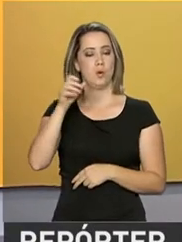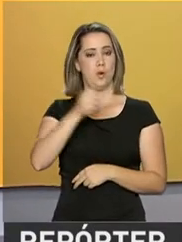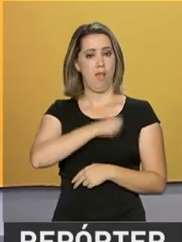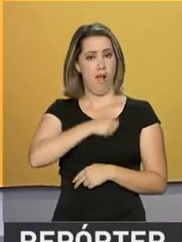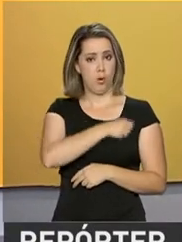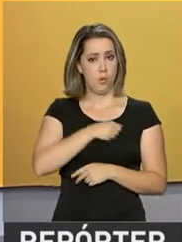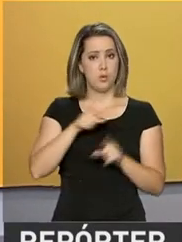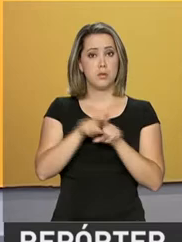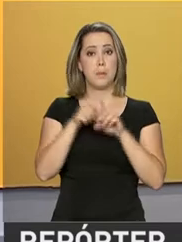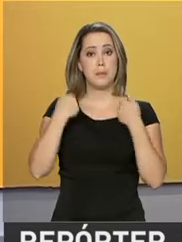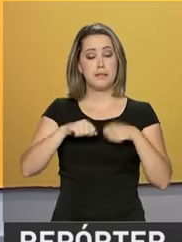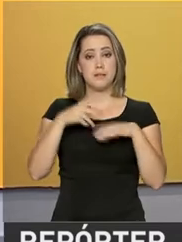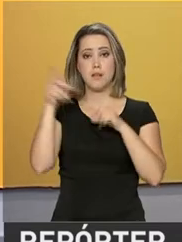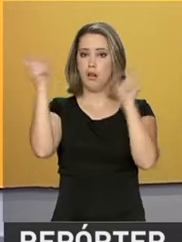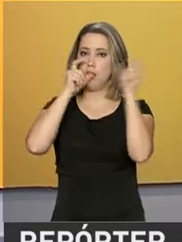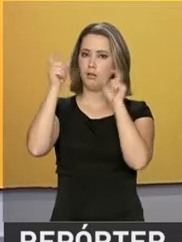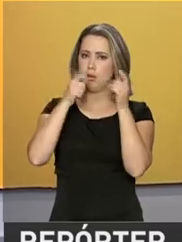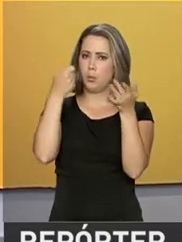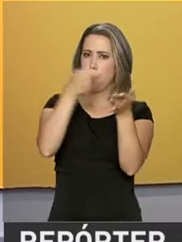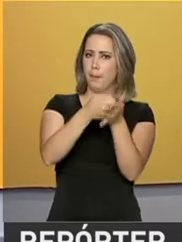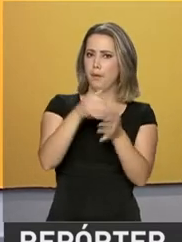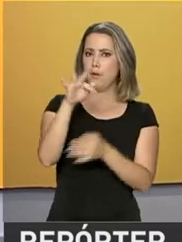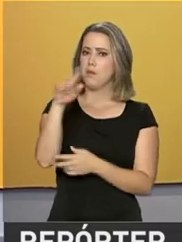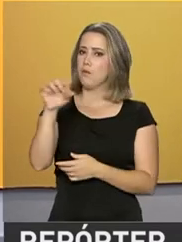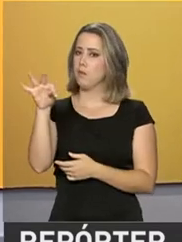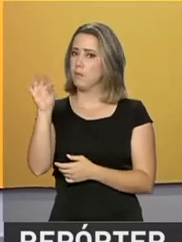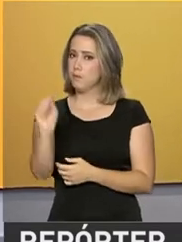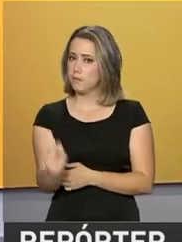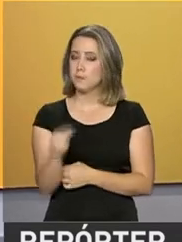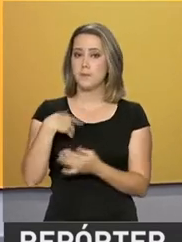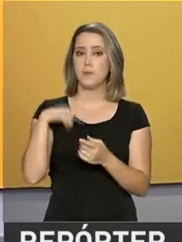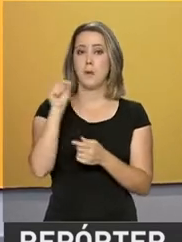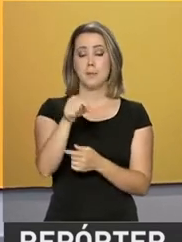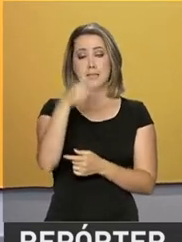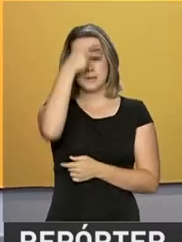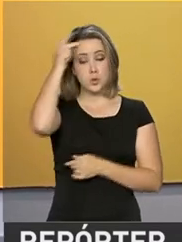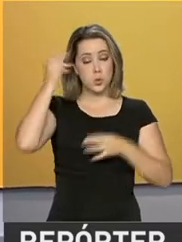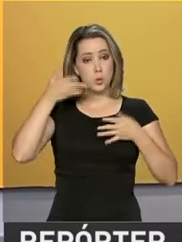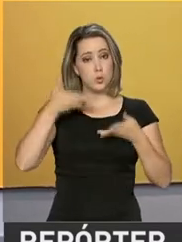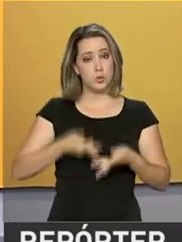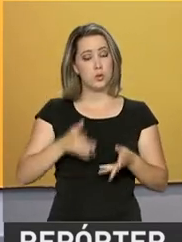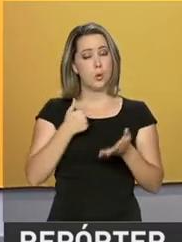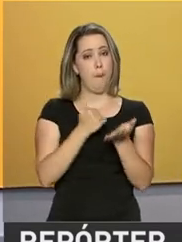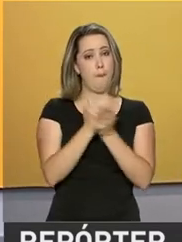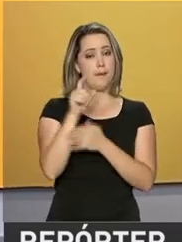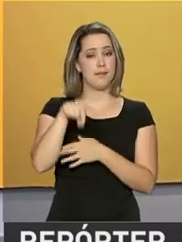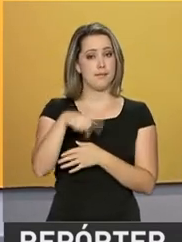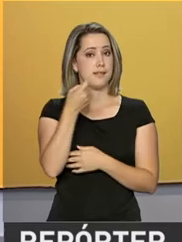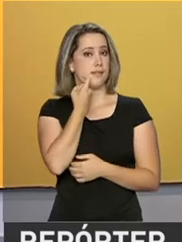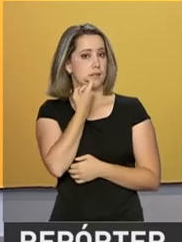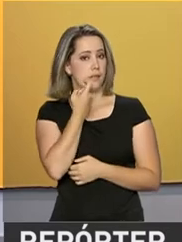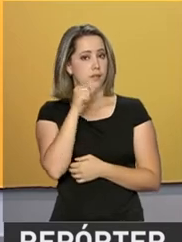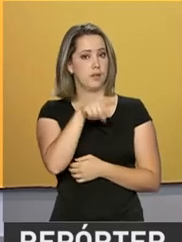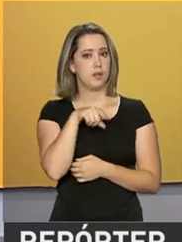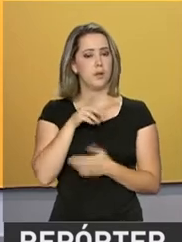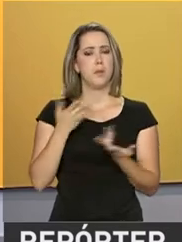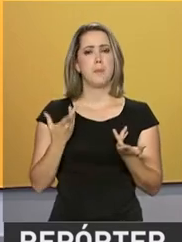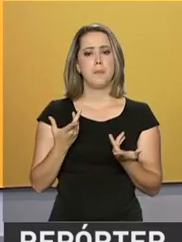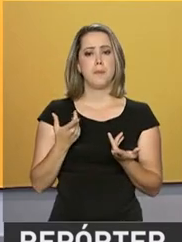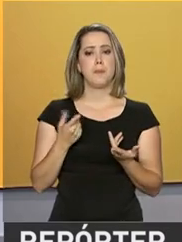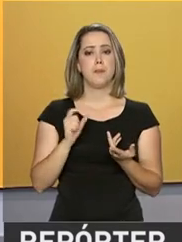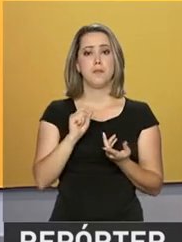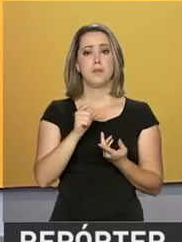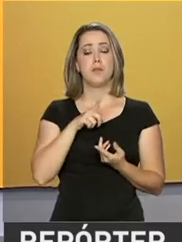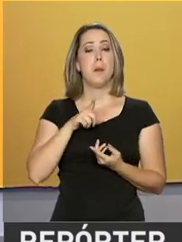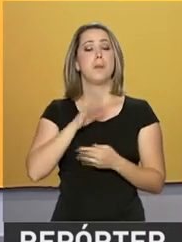deve ficar atento. O pagamento das contas inativas do FGTS para essas pessoas começa nesta sexta-feira.